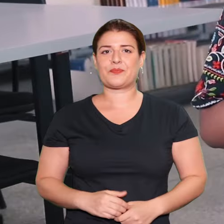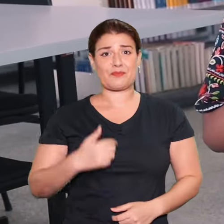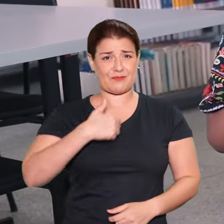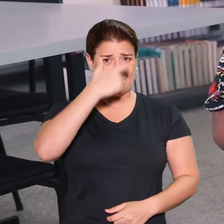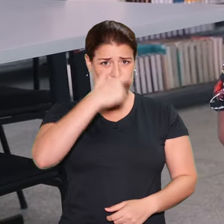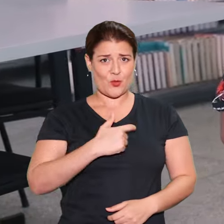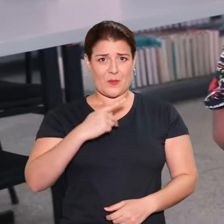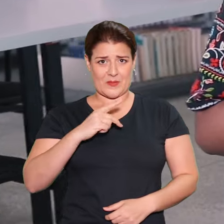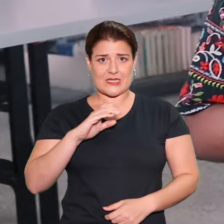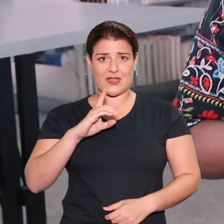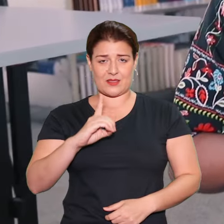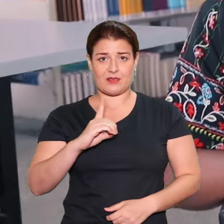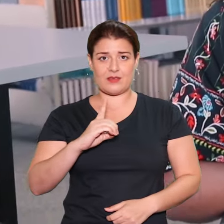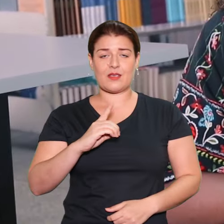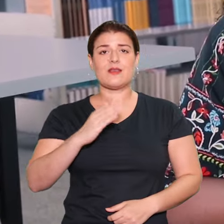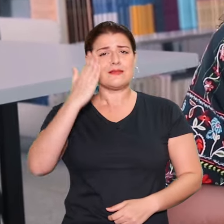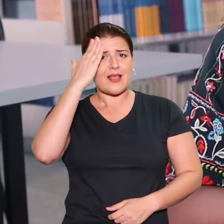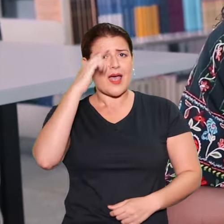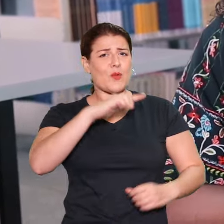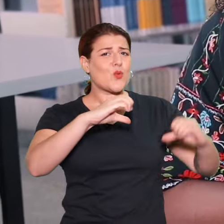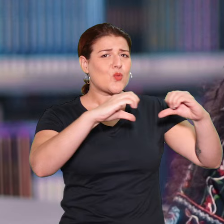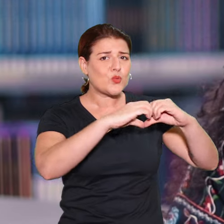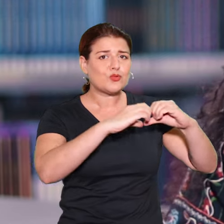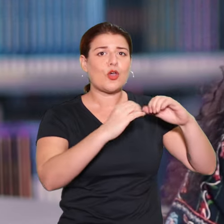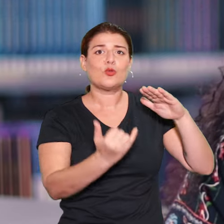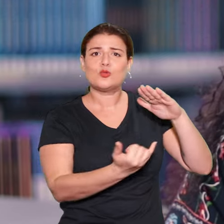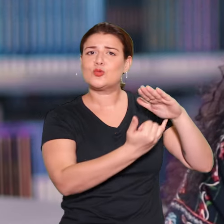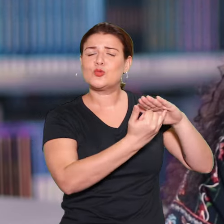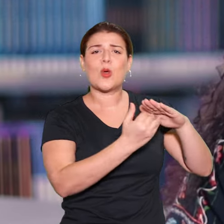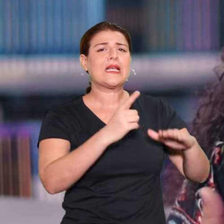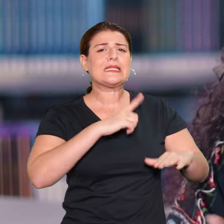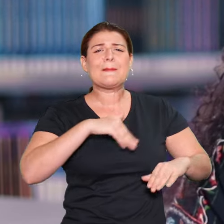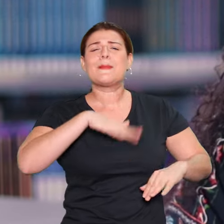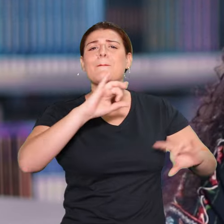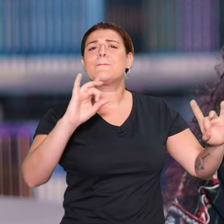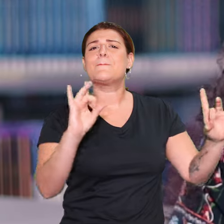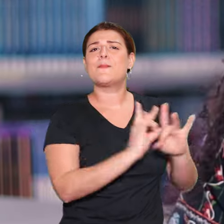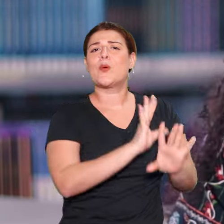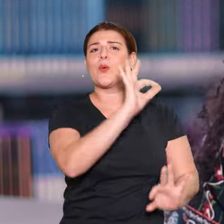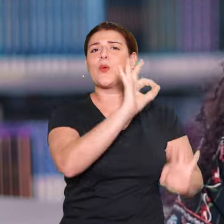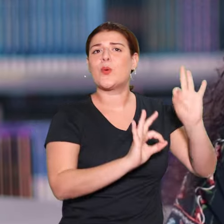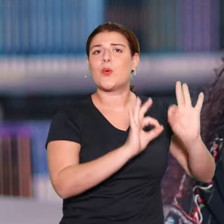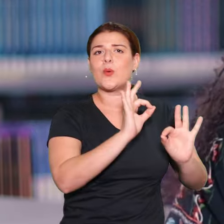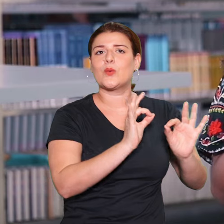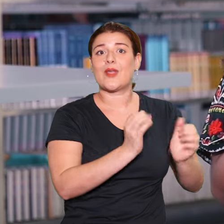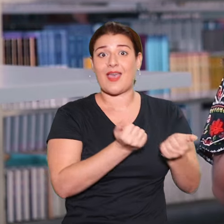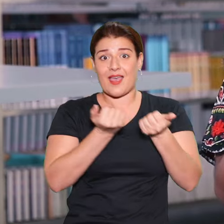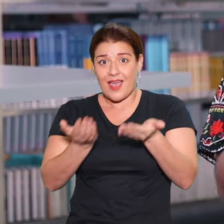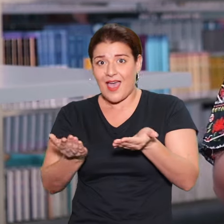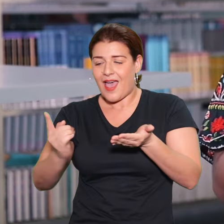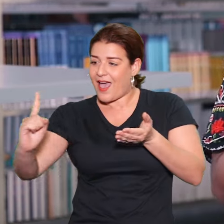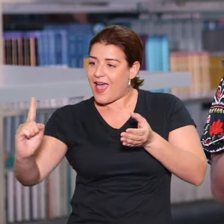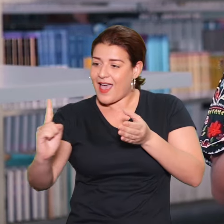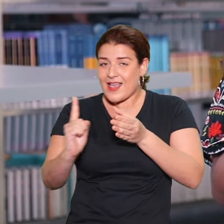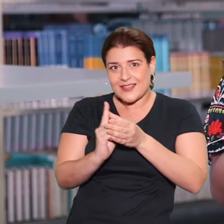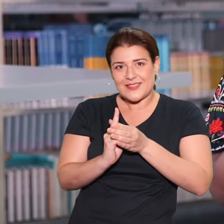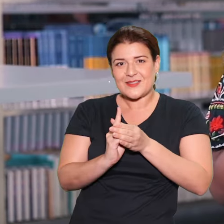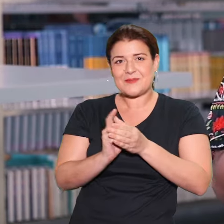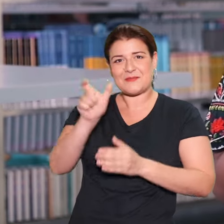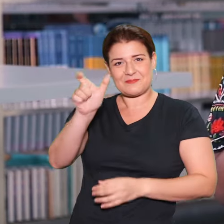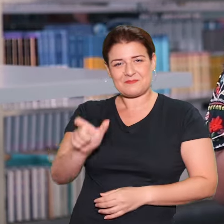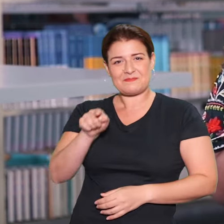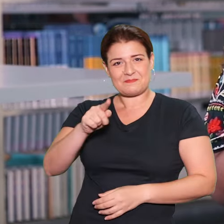Sendo uma pessoa com deficiência, eu digo que a Uniswam é uma das instituições mais preparadas para poder estar recebendo